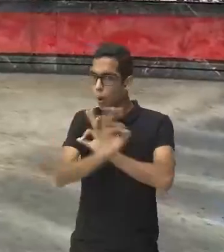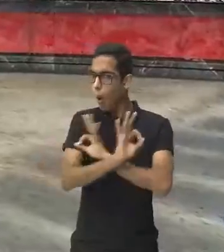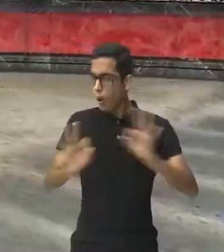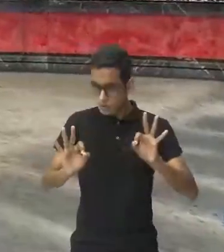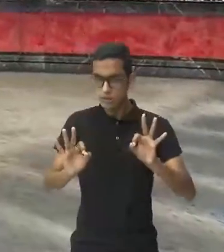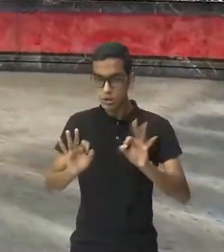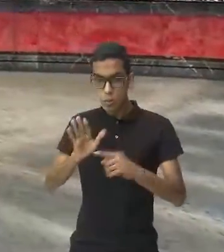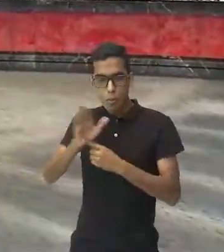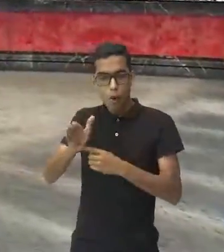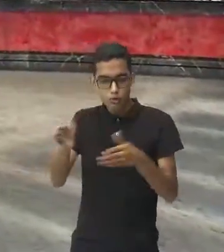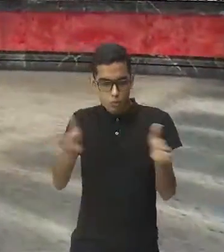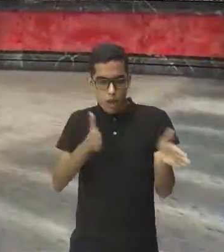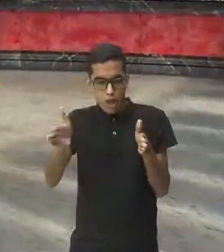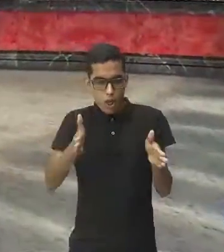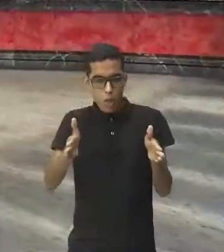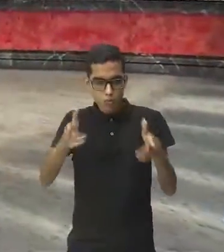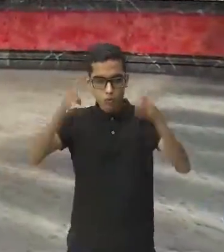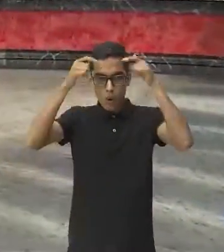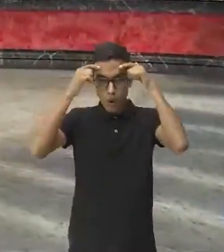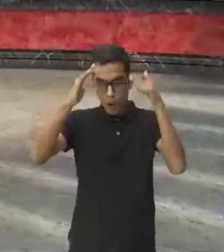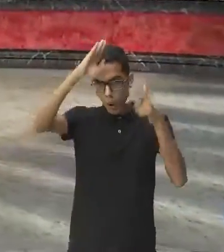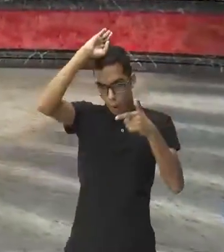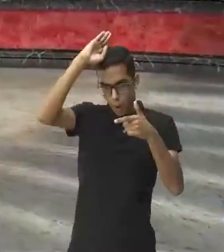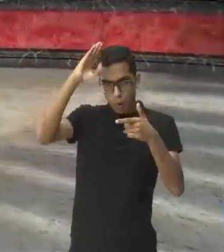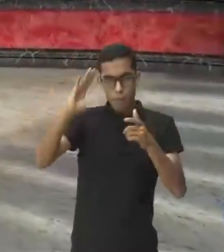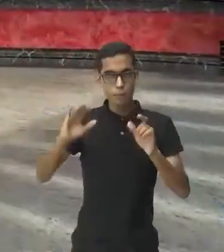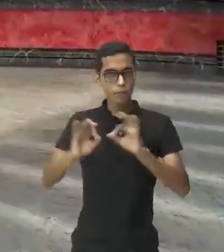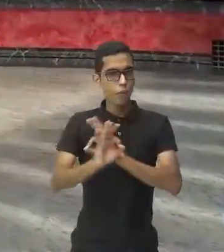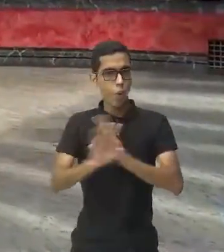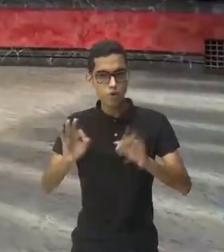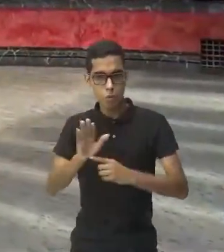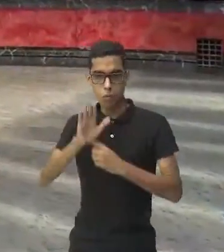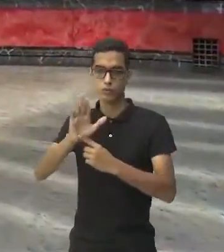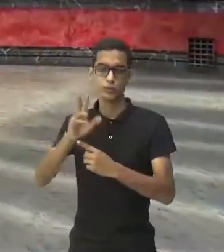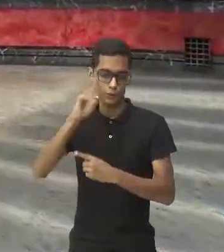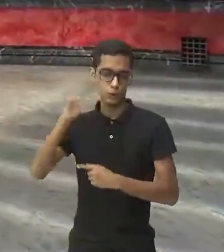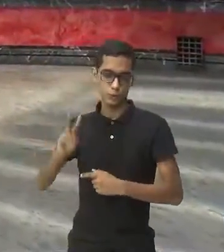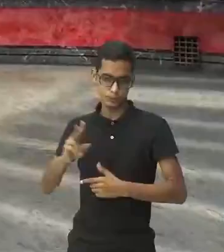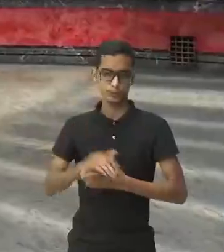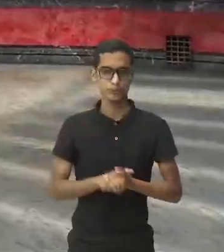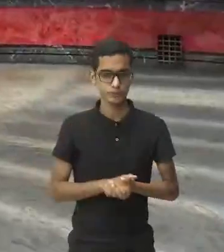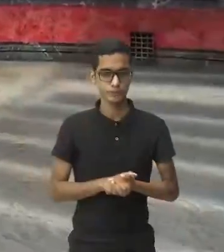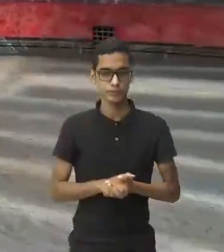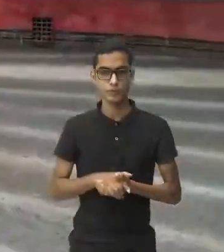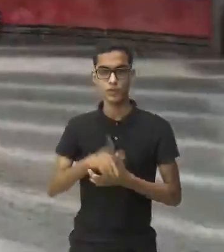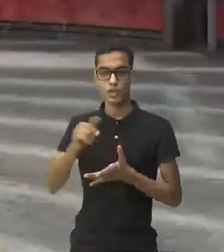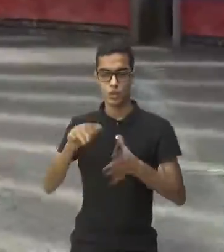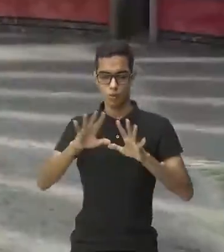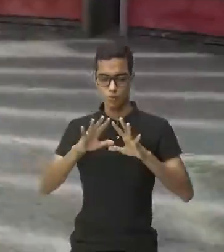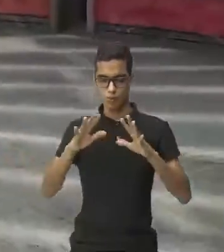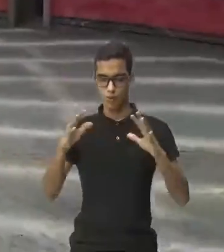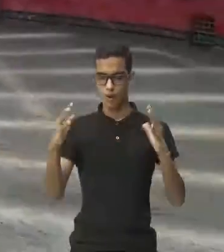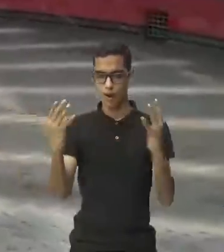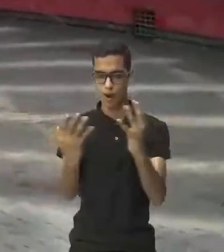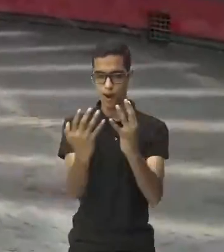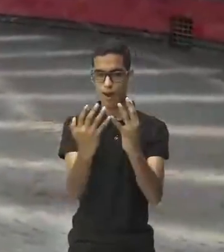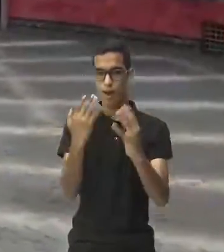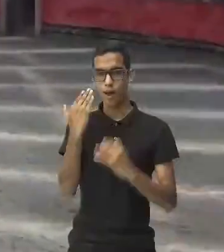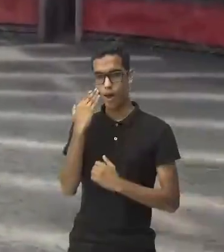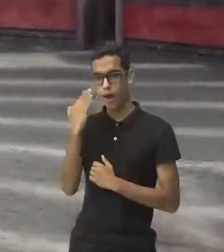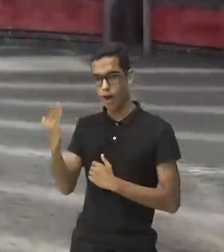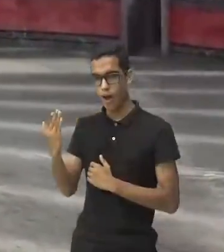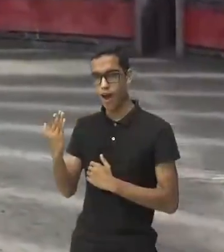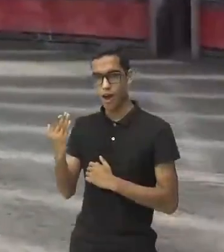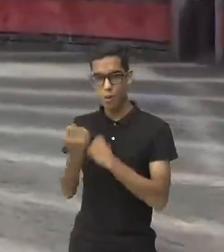forma brilhante. Essa aqui é a arena do Império Romano, é a arena do Coliseu, perdão. Vasta.